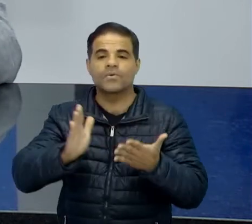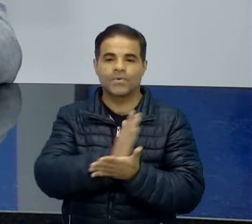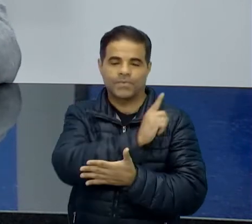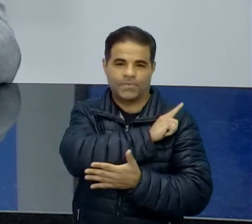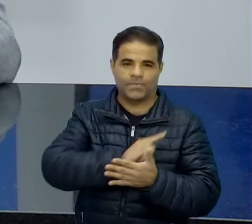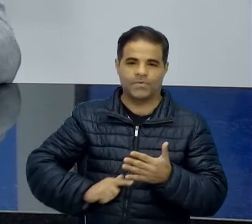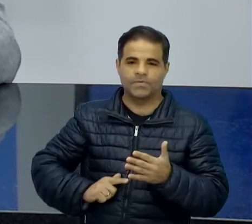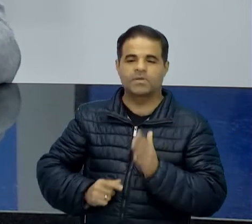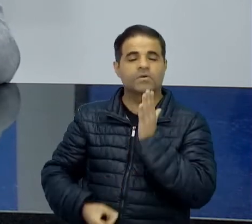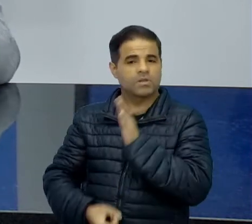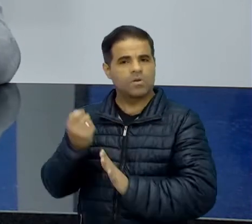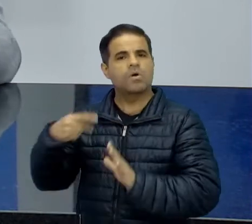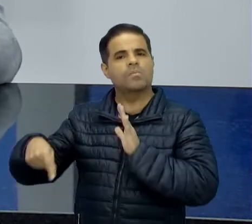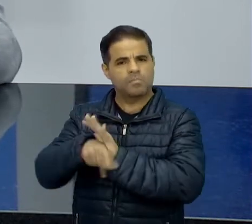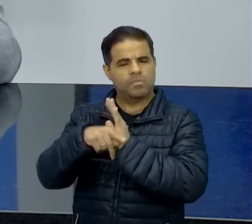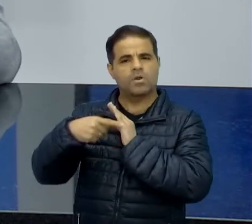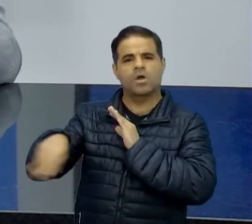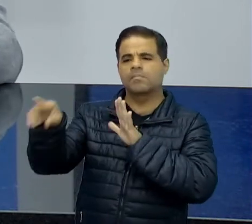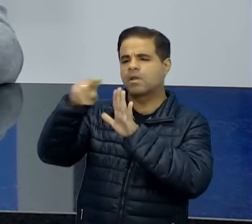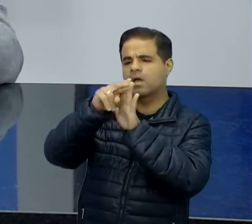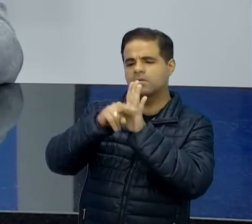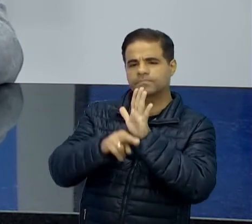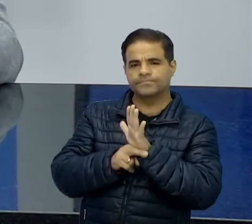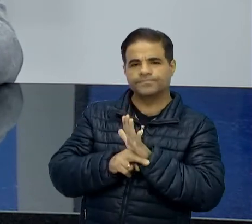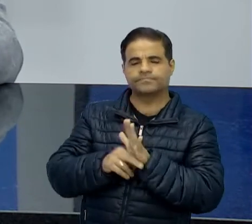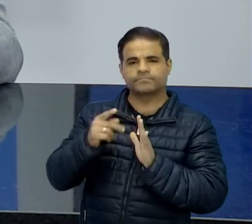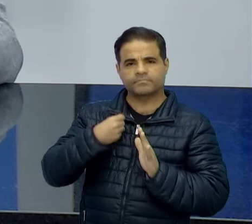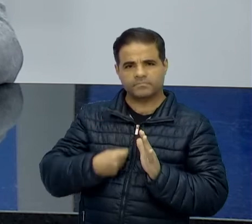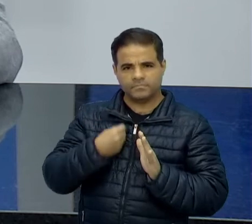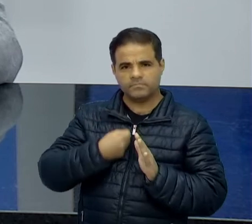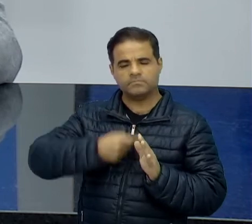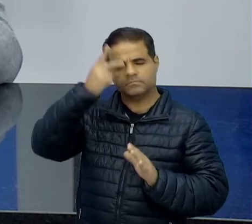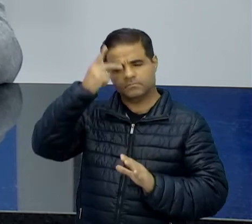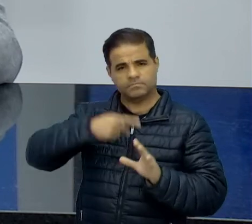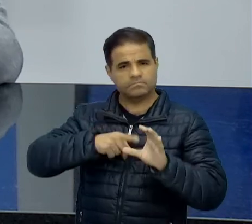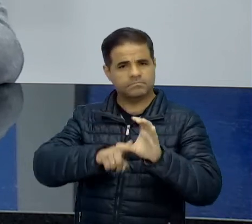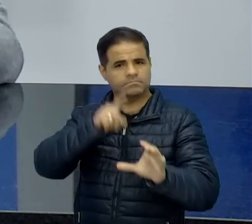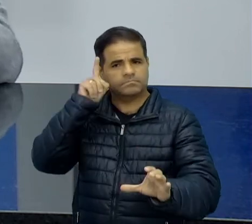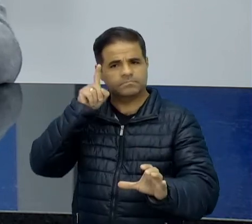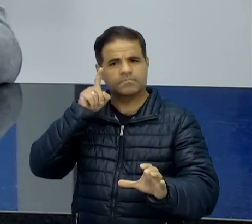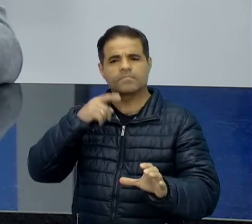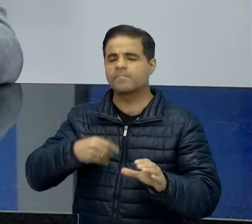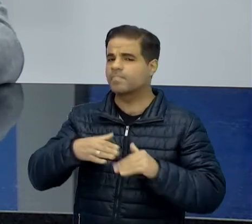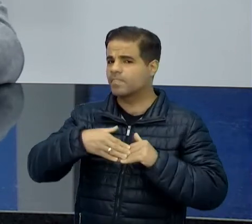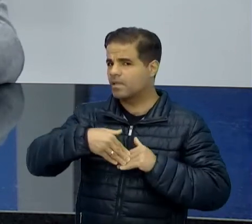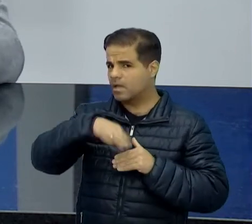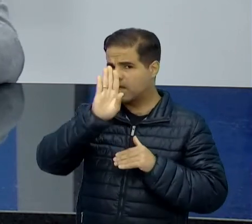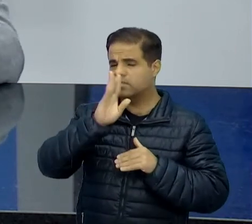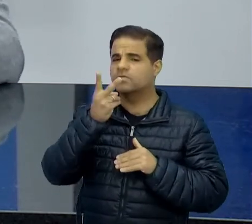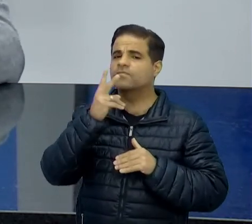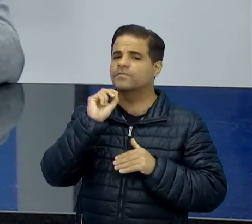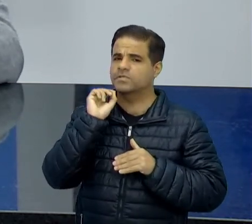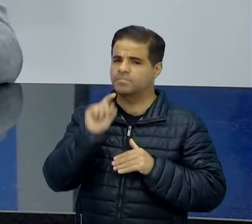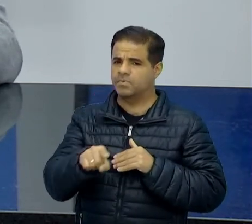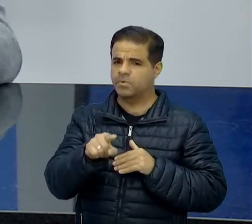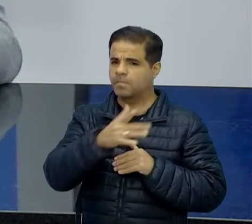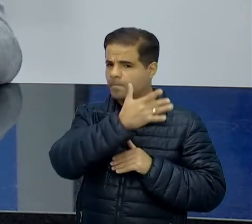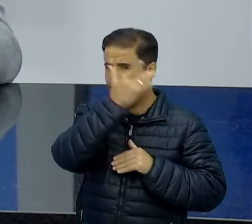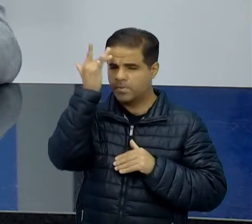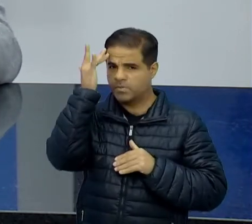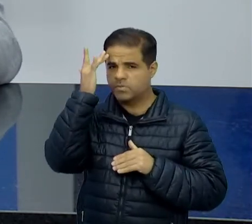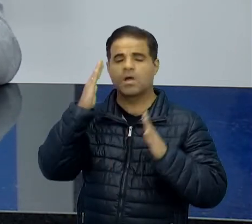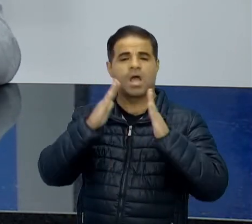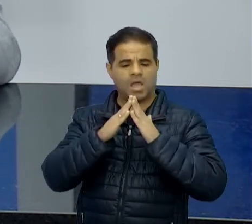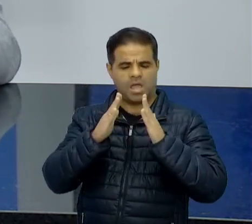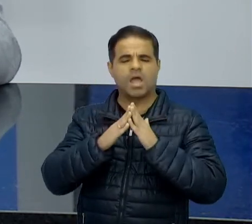começaram a criar as próprias regras e viver de forma autônoma, tá? Então mais de 20 mil pessoas moravam